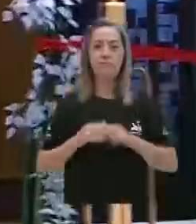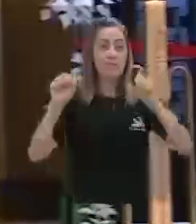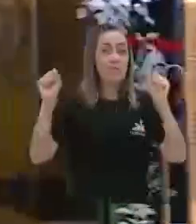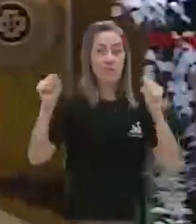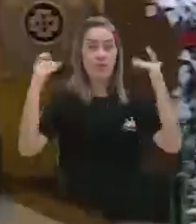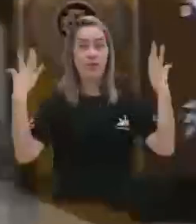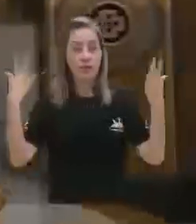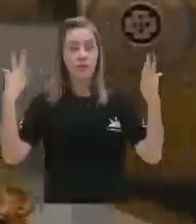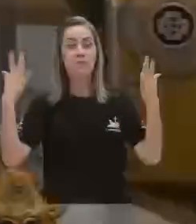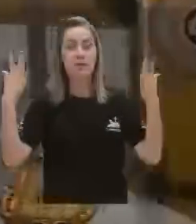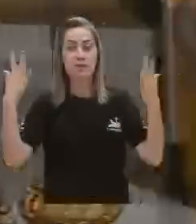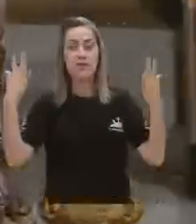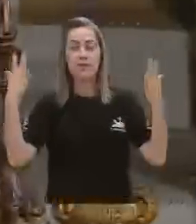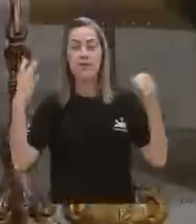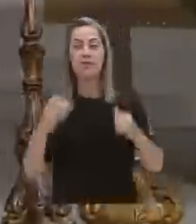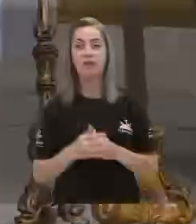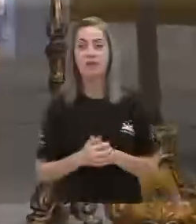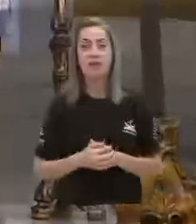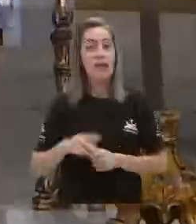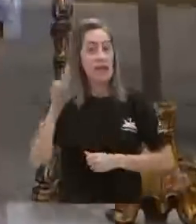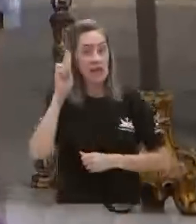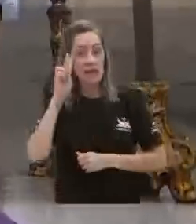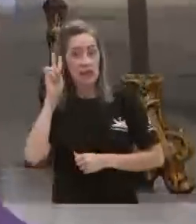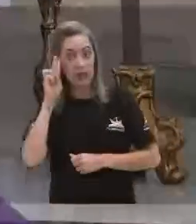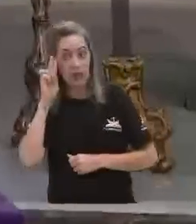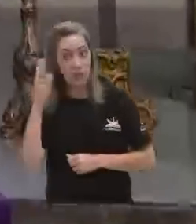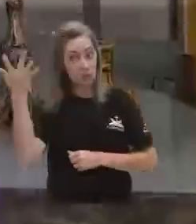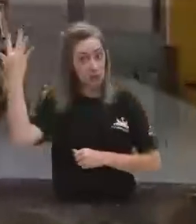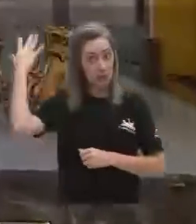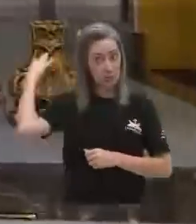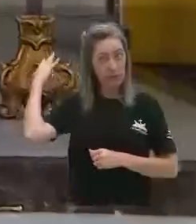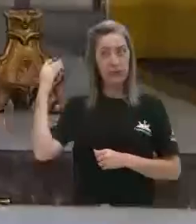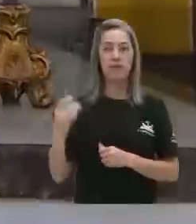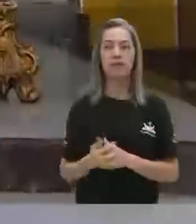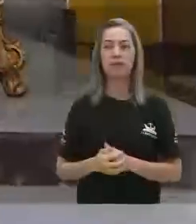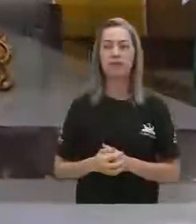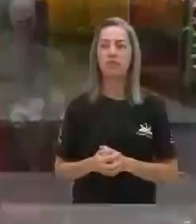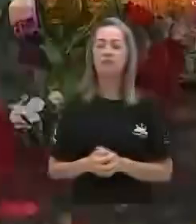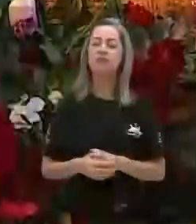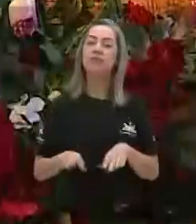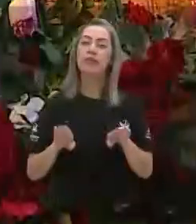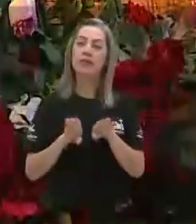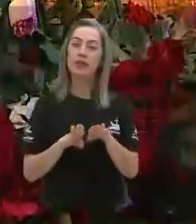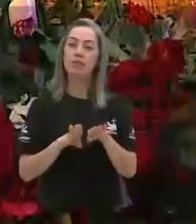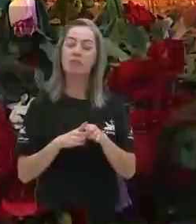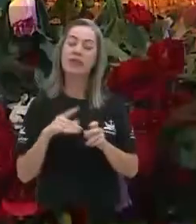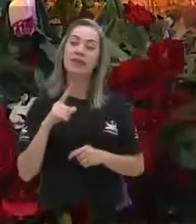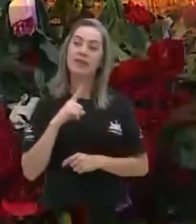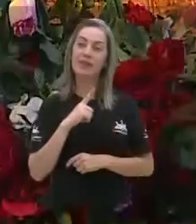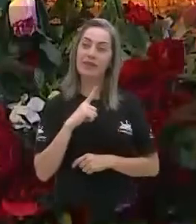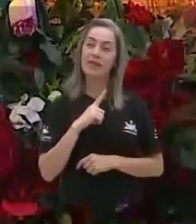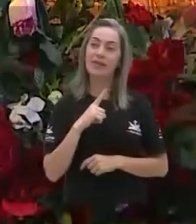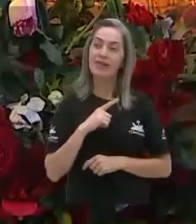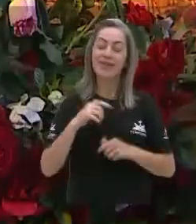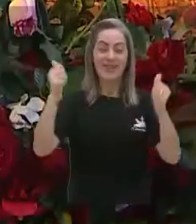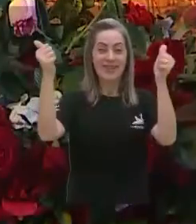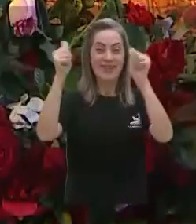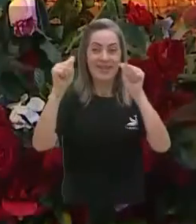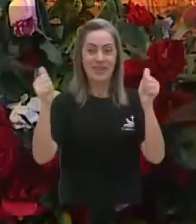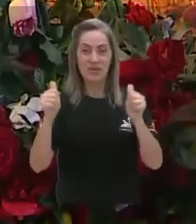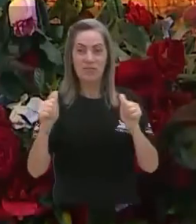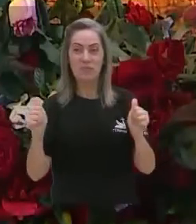festa celebramos na segunda-feira, e ainda temos essa